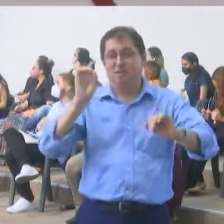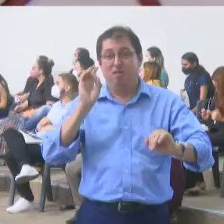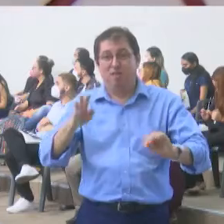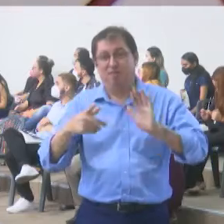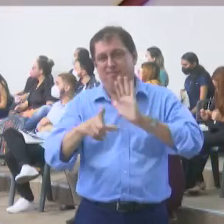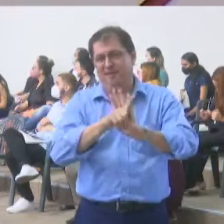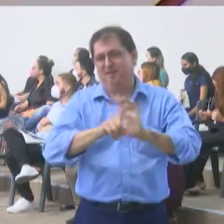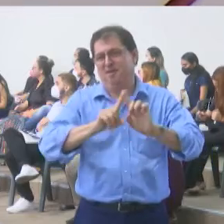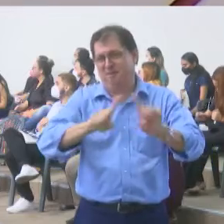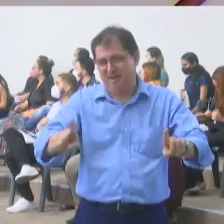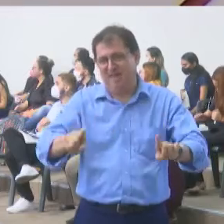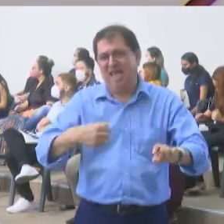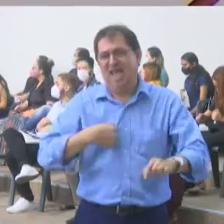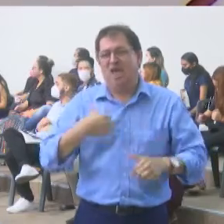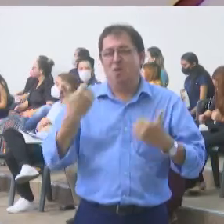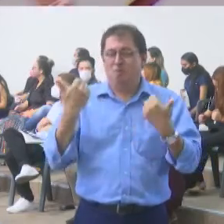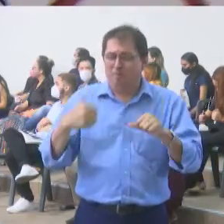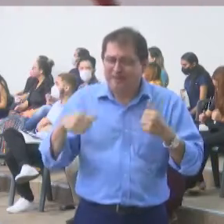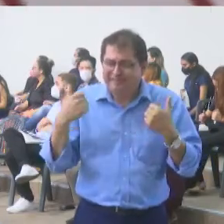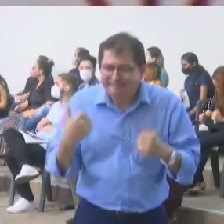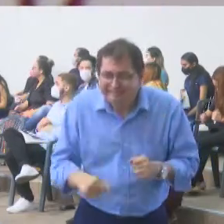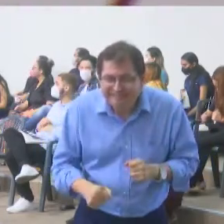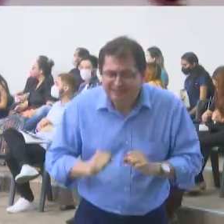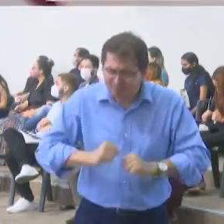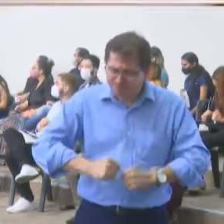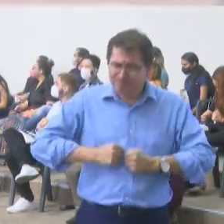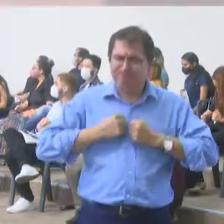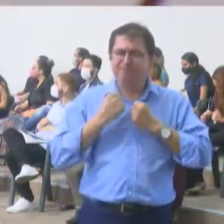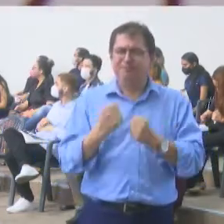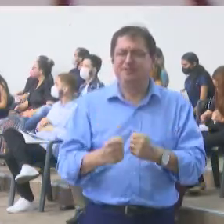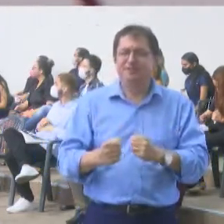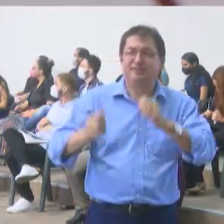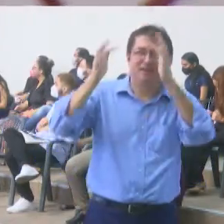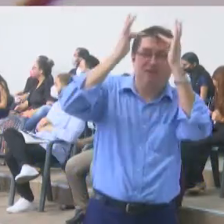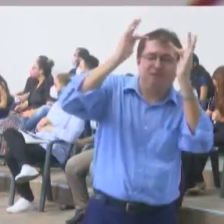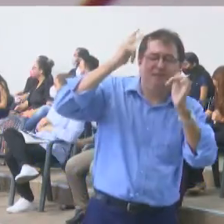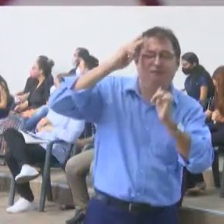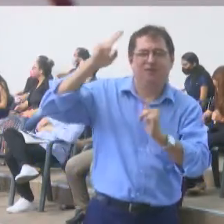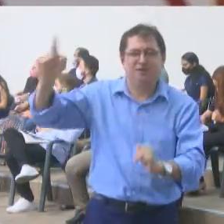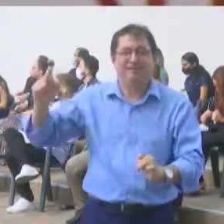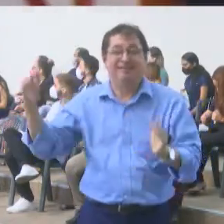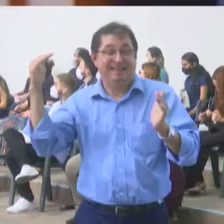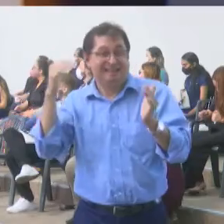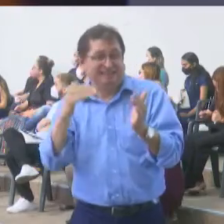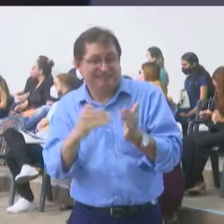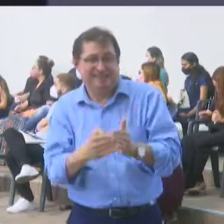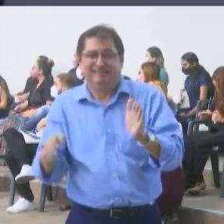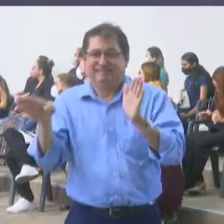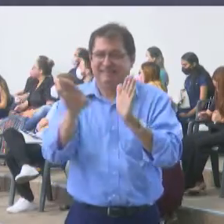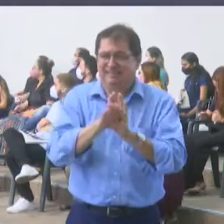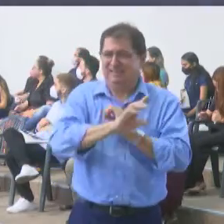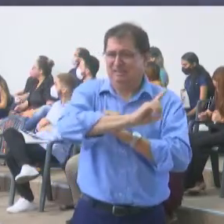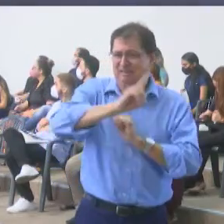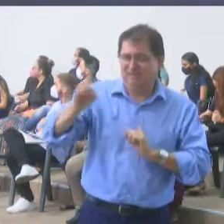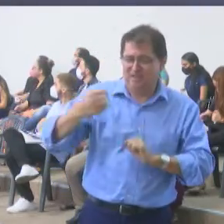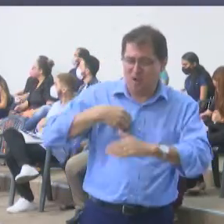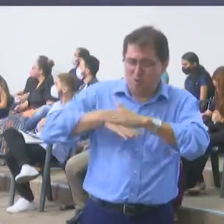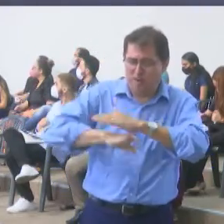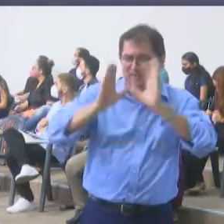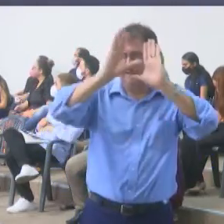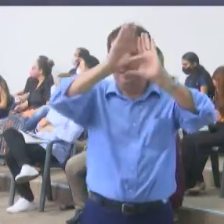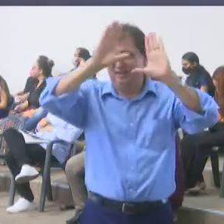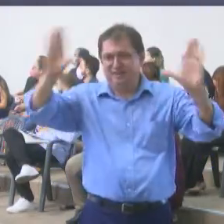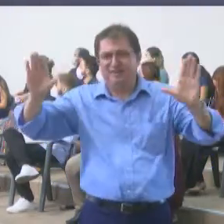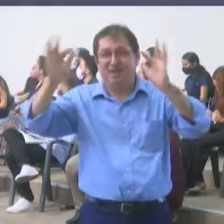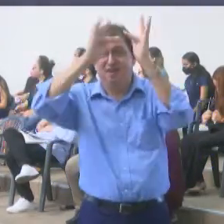primeiro resgatador não consegue resolver, vem Boaz, o segundo resgatador, e esse ele consegue resolver. Ele diz: eu olho para